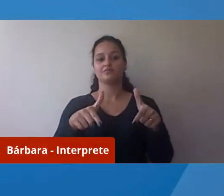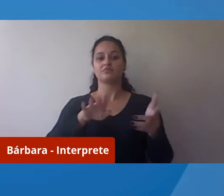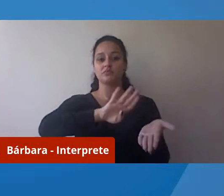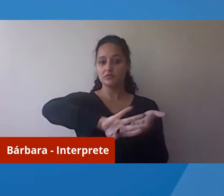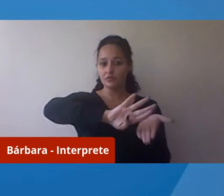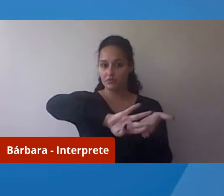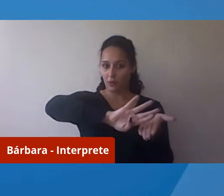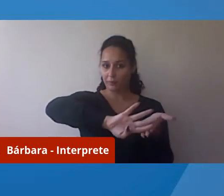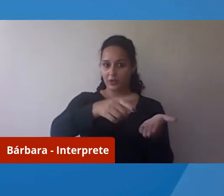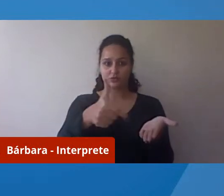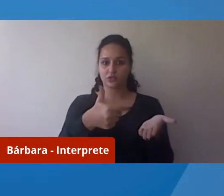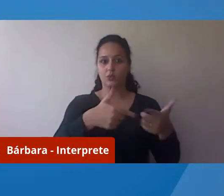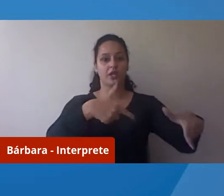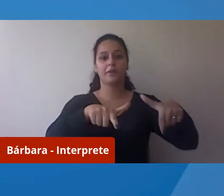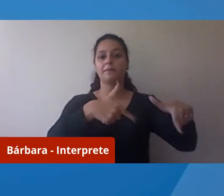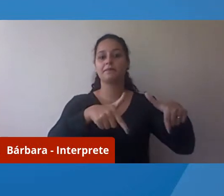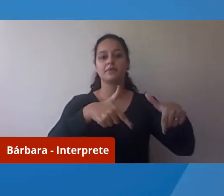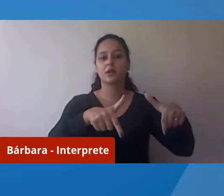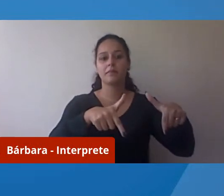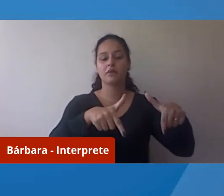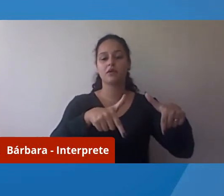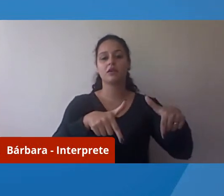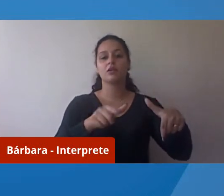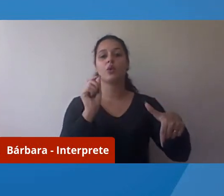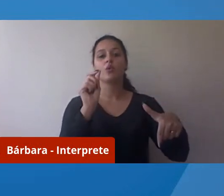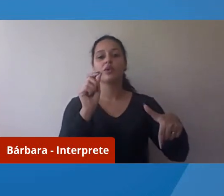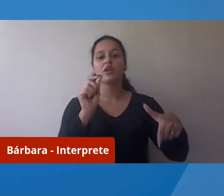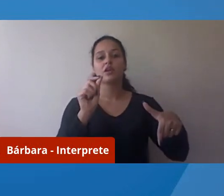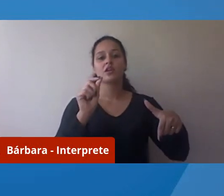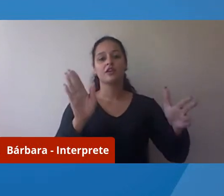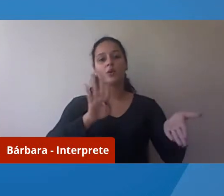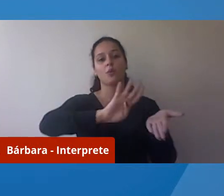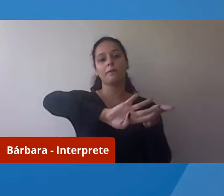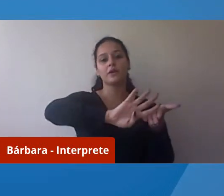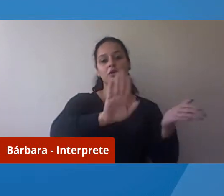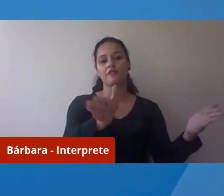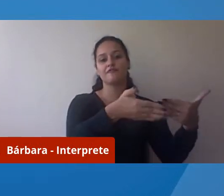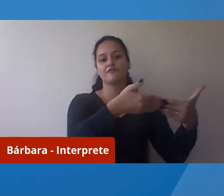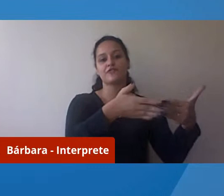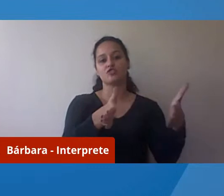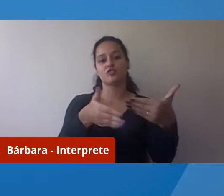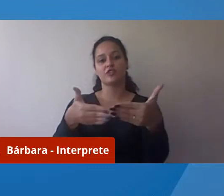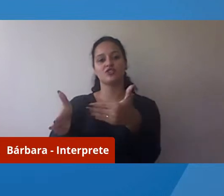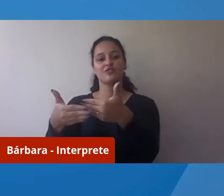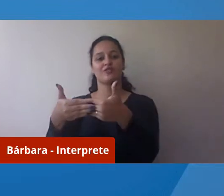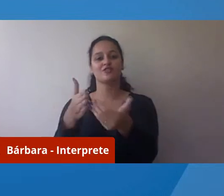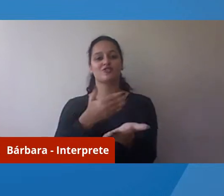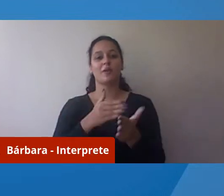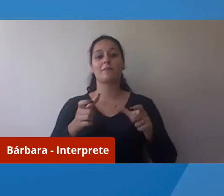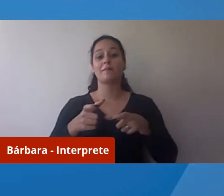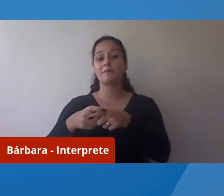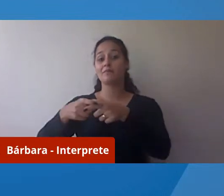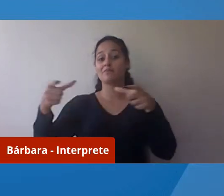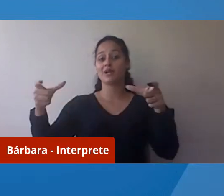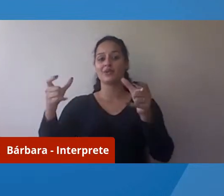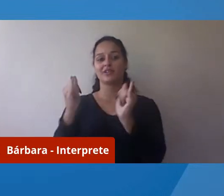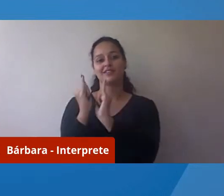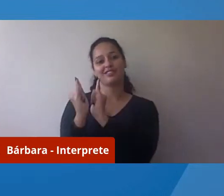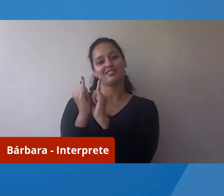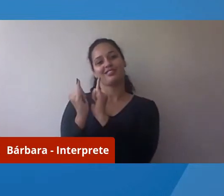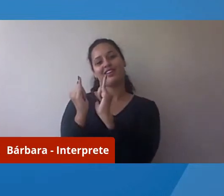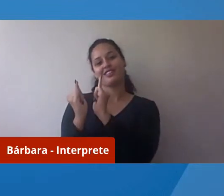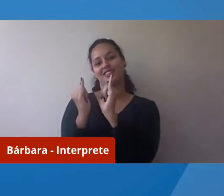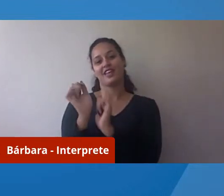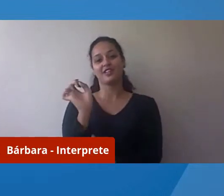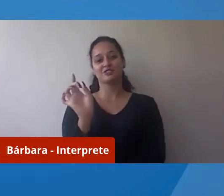Cada vez mais fecham agências, cada vez mais é atendimento por internet, caixa eletrônico e tudo mais. E,